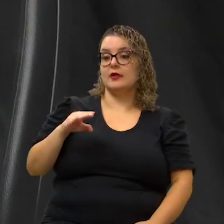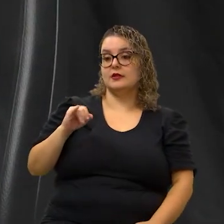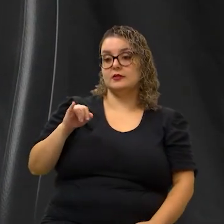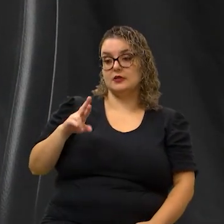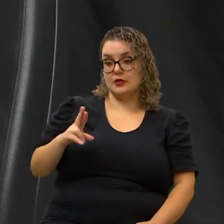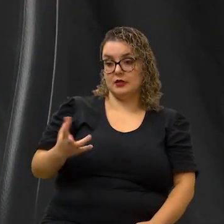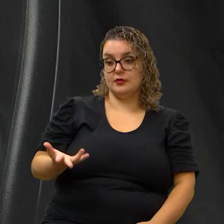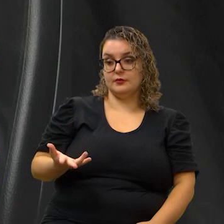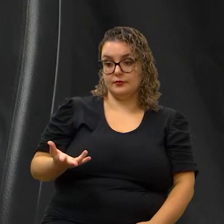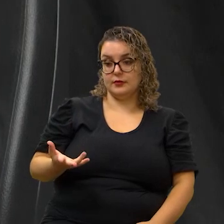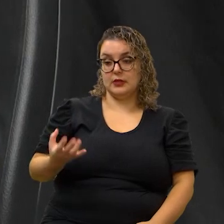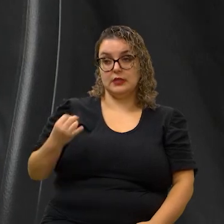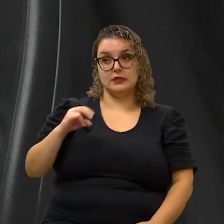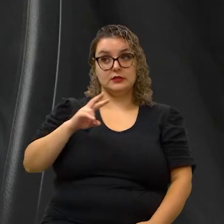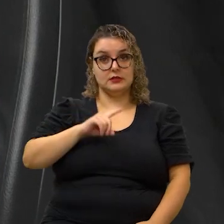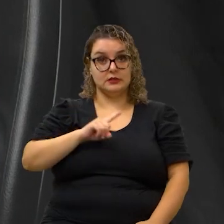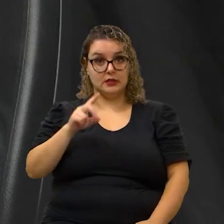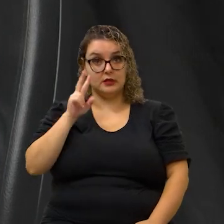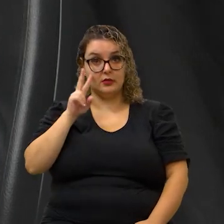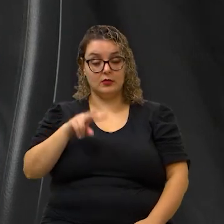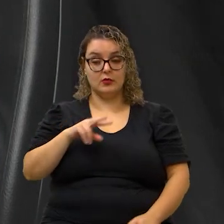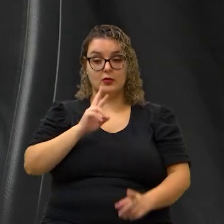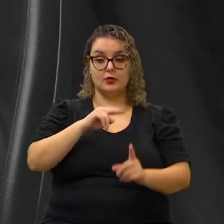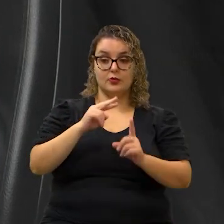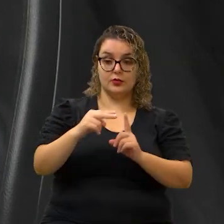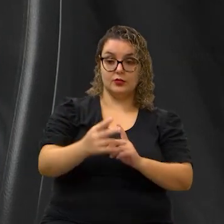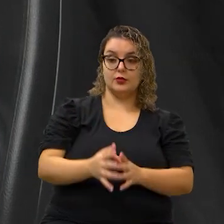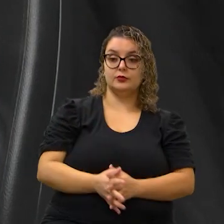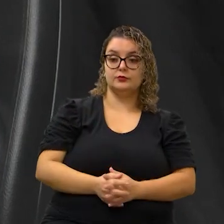de convencer. Se você não olhar o lobby na